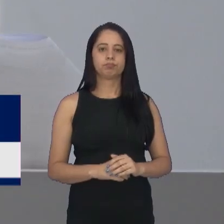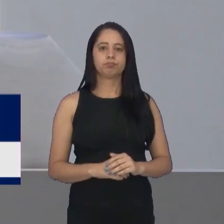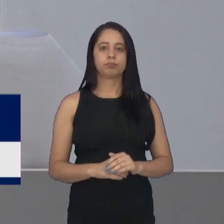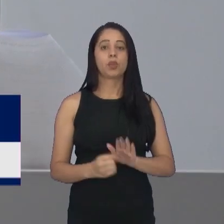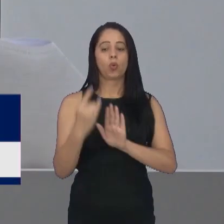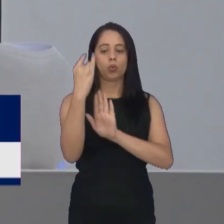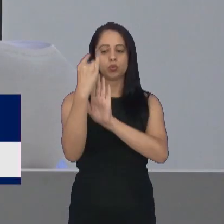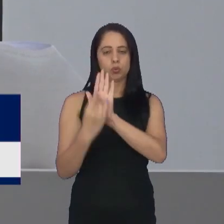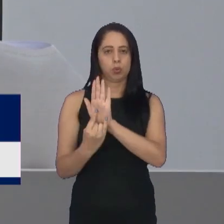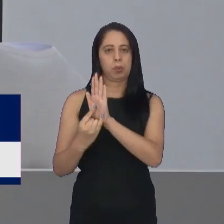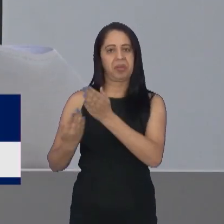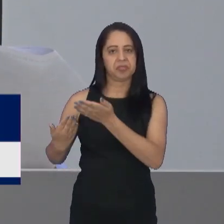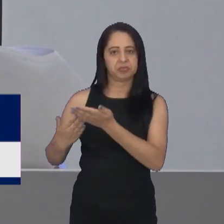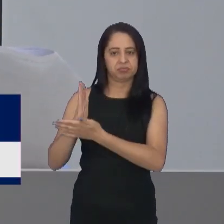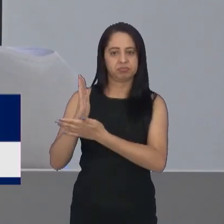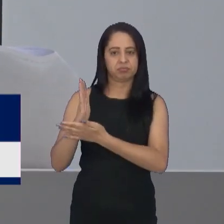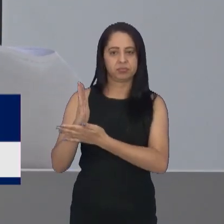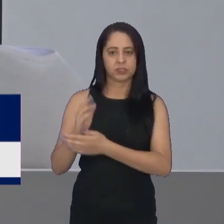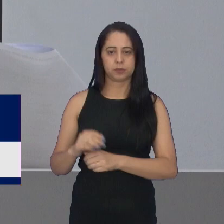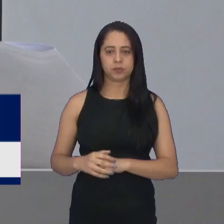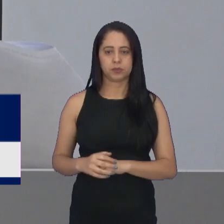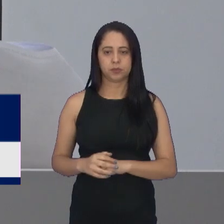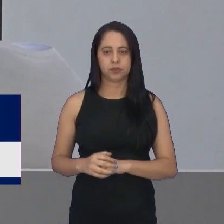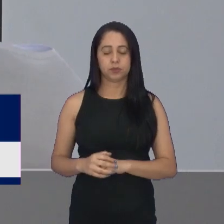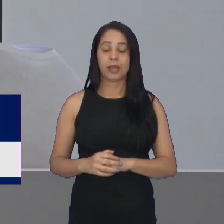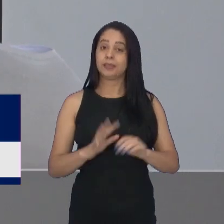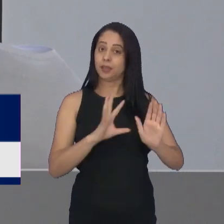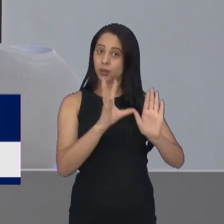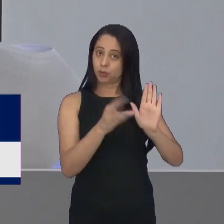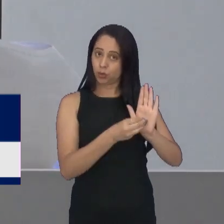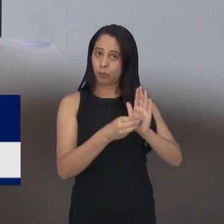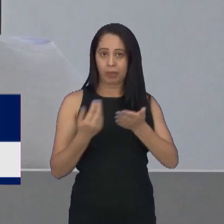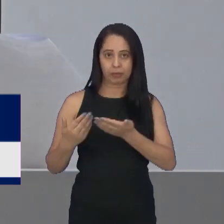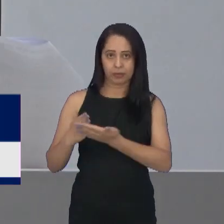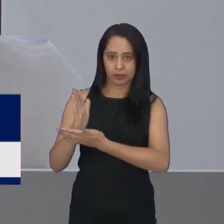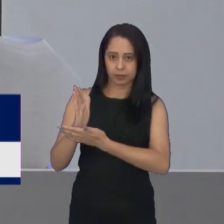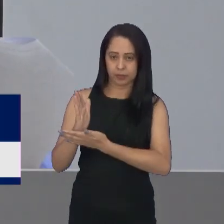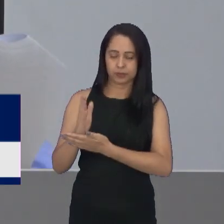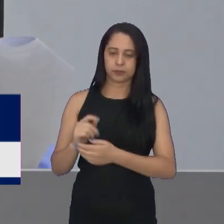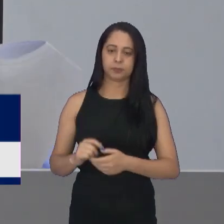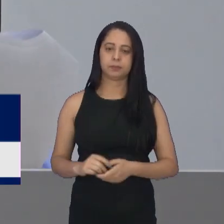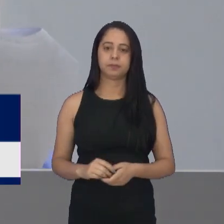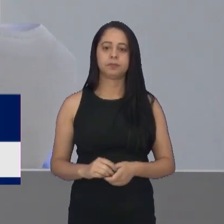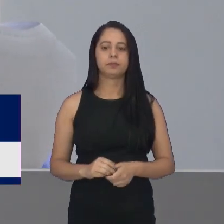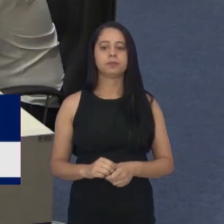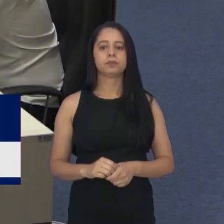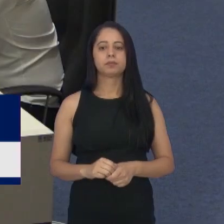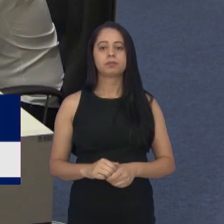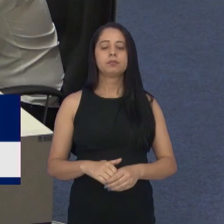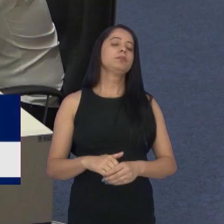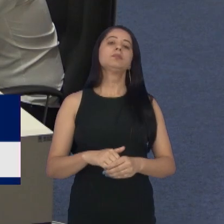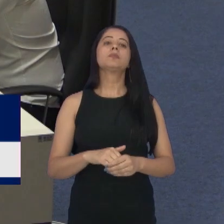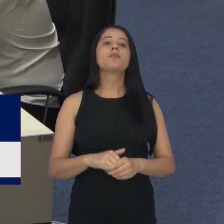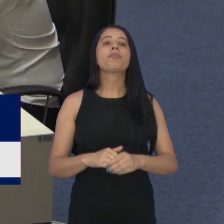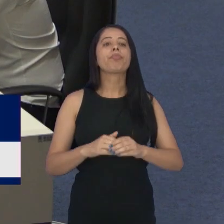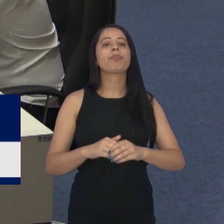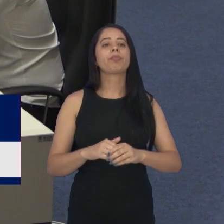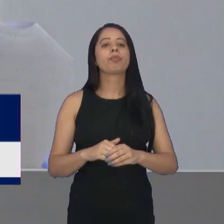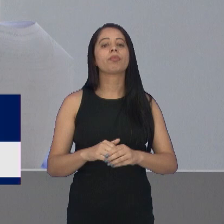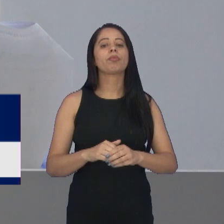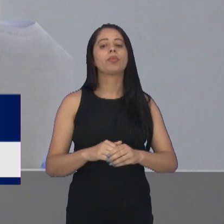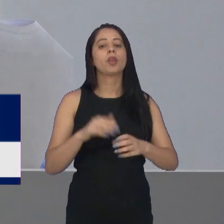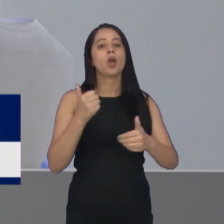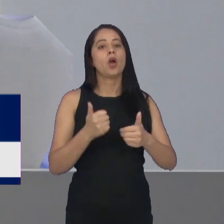voto contrário, a tramitação está aprovada por unanimidade. Em votação, a tramitação